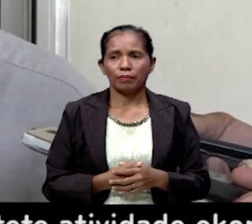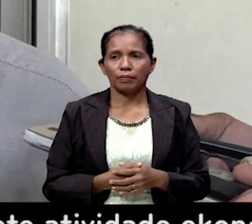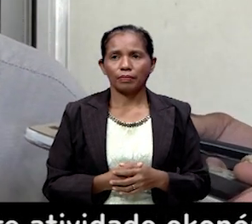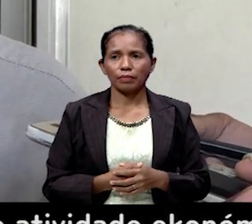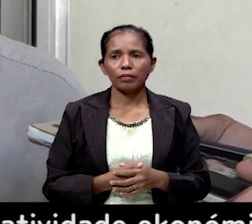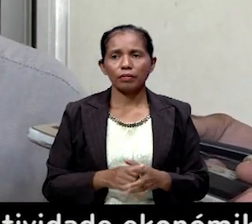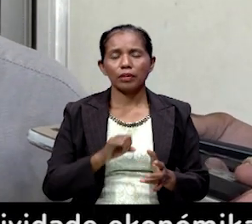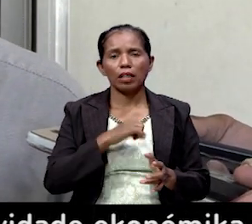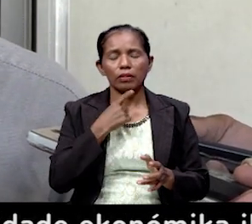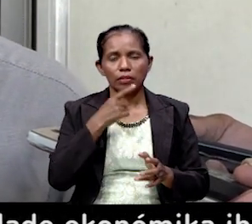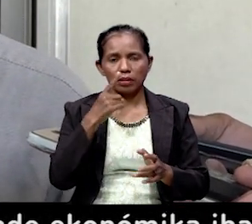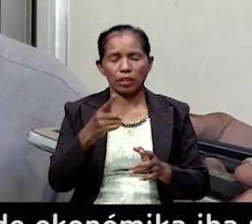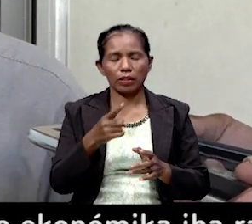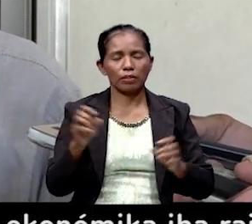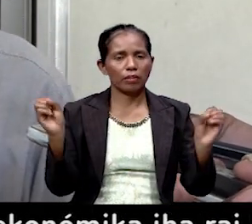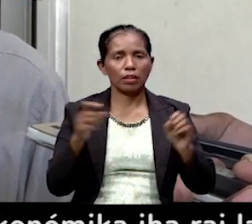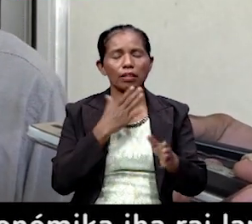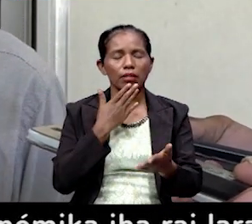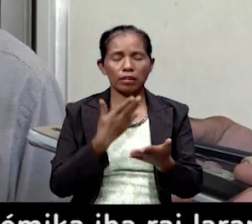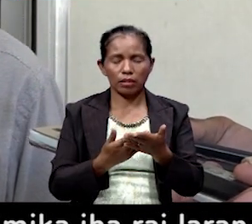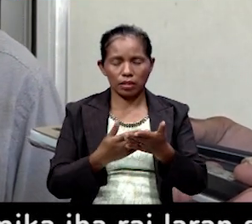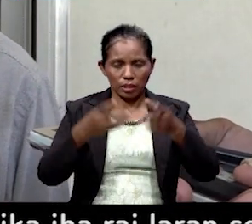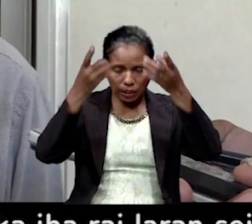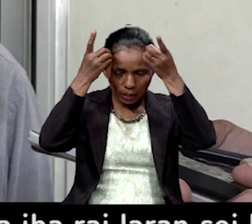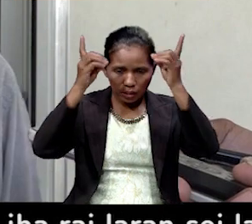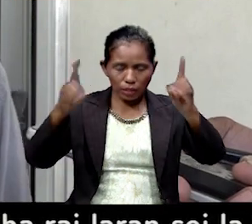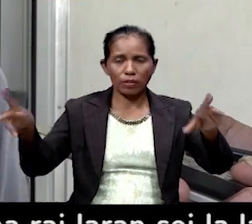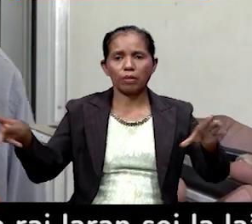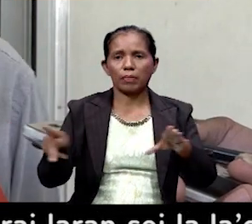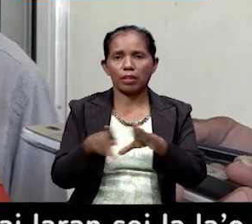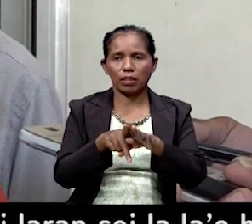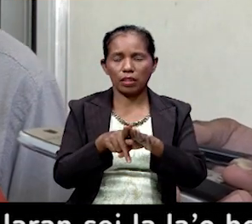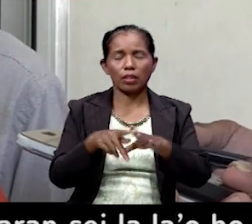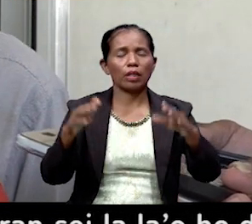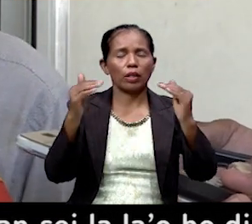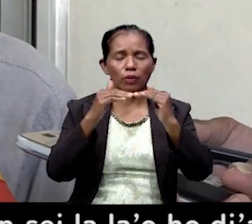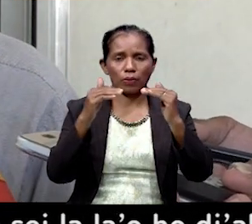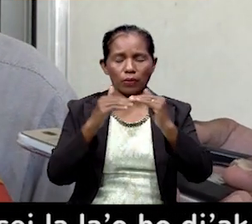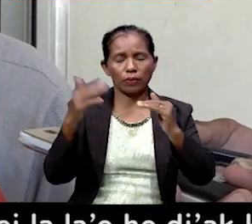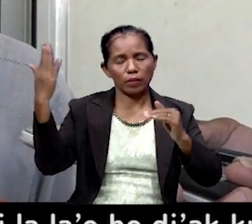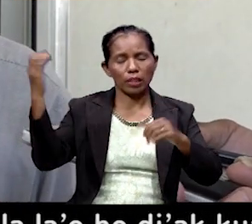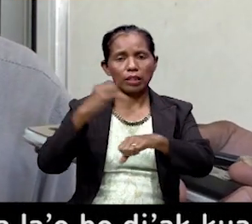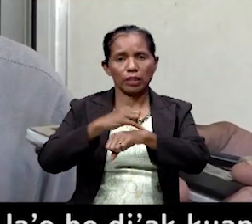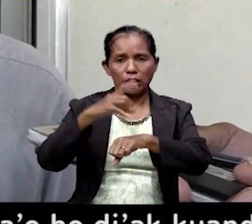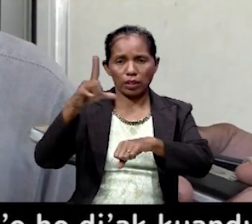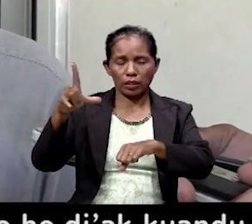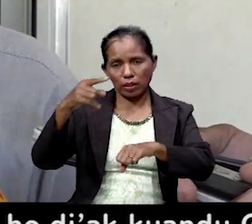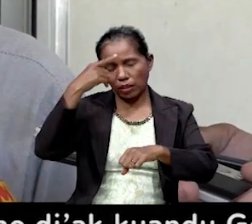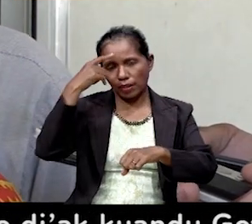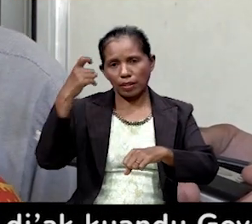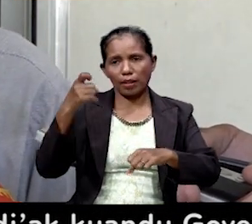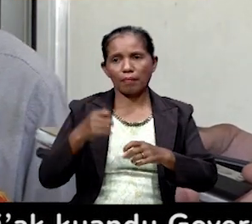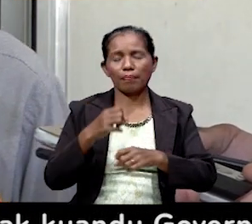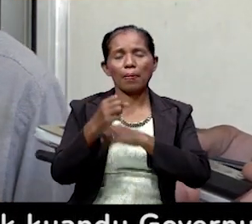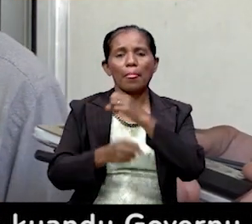Lamentável ter tido, vai ir a decisão, a tua participa em a conferência Síria Internacional. Tamba quase